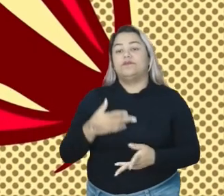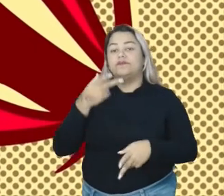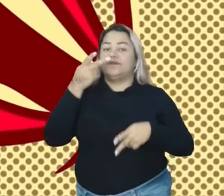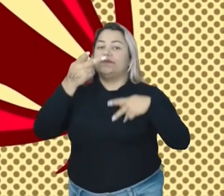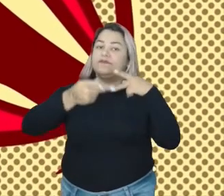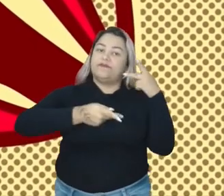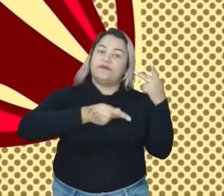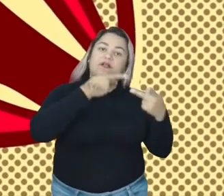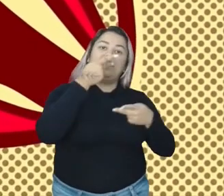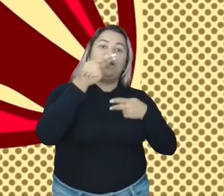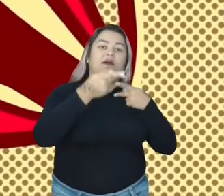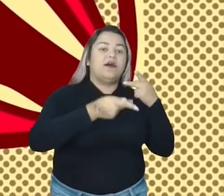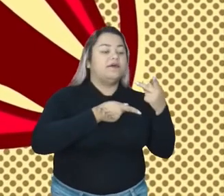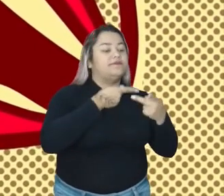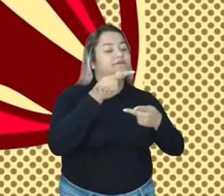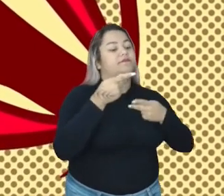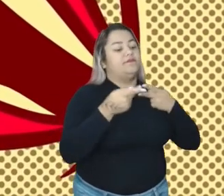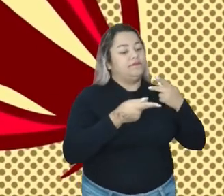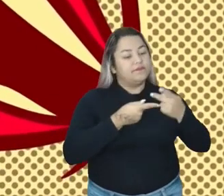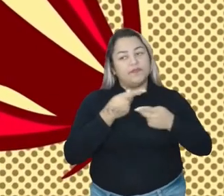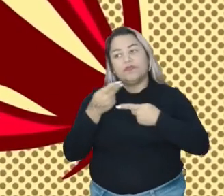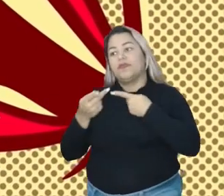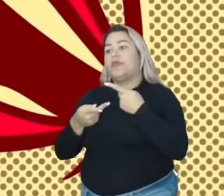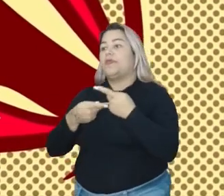agora eu vou falar.